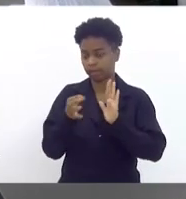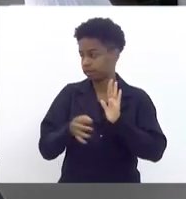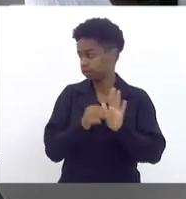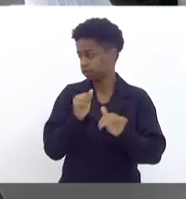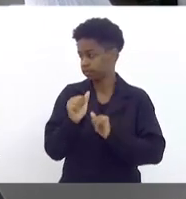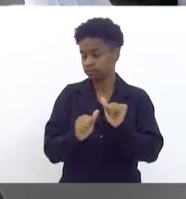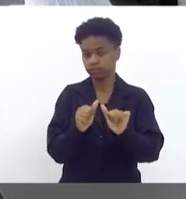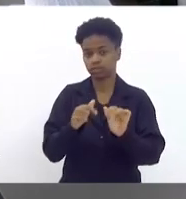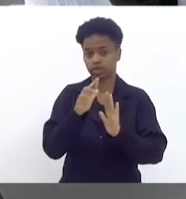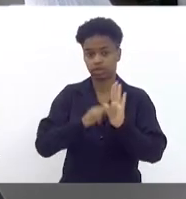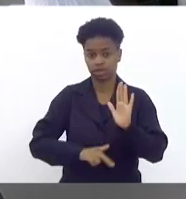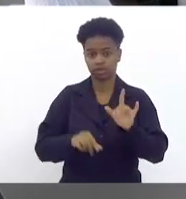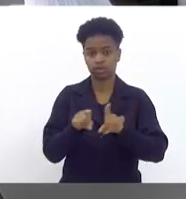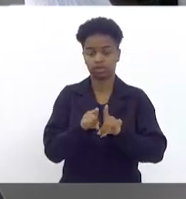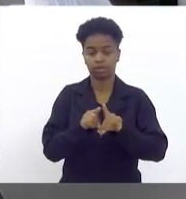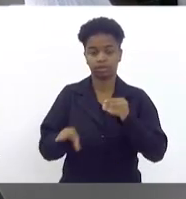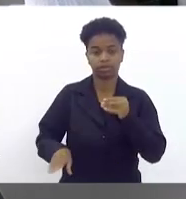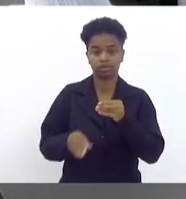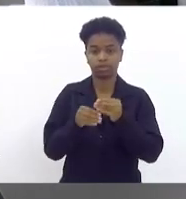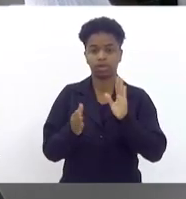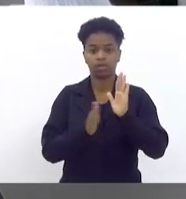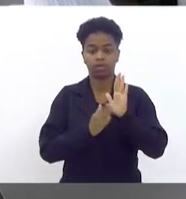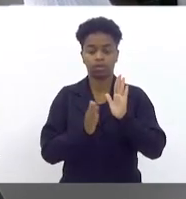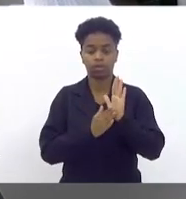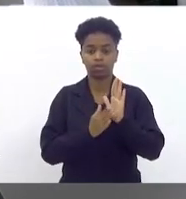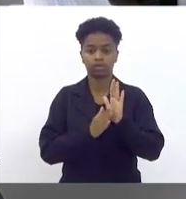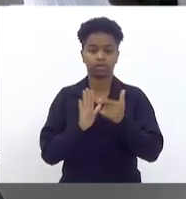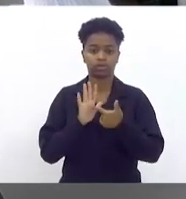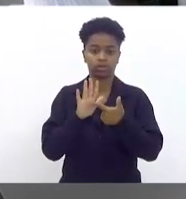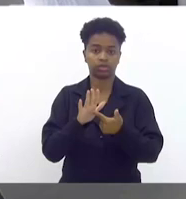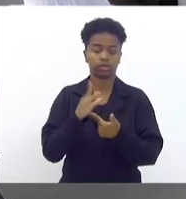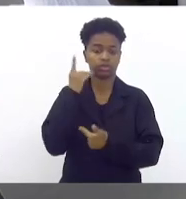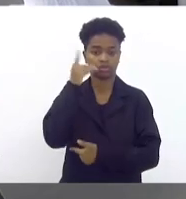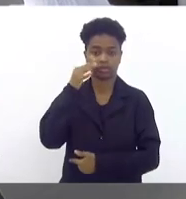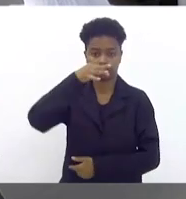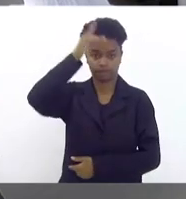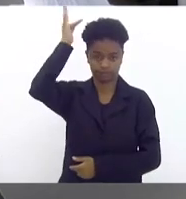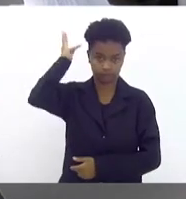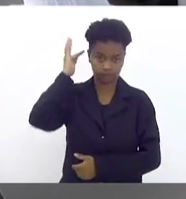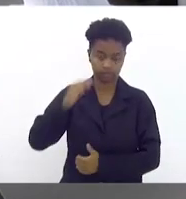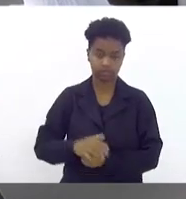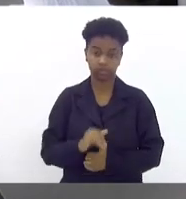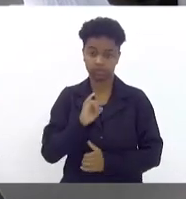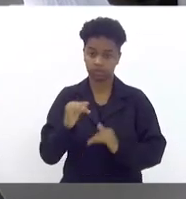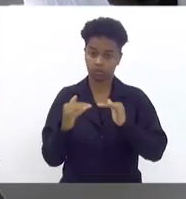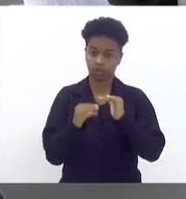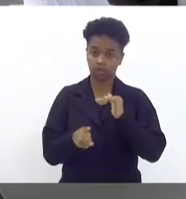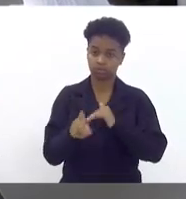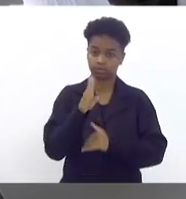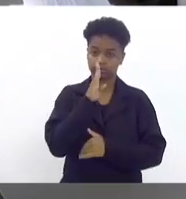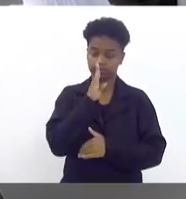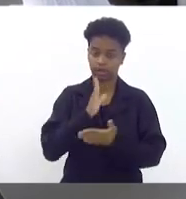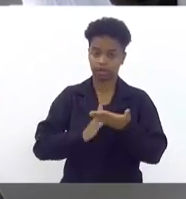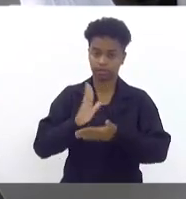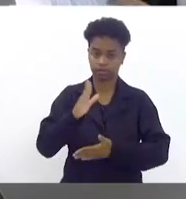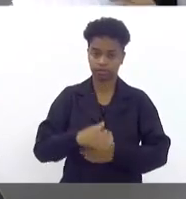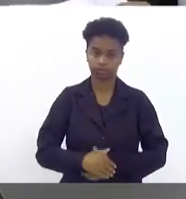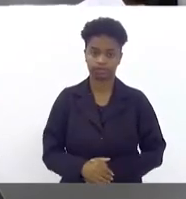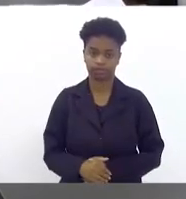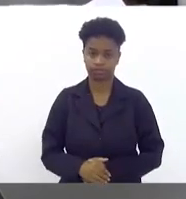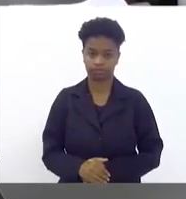retificado pelo relator, incluindo a proposta apresentada pelo deputado Fred Pacheco. Senhores que aprovam, permaneçam como estão.